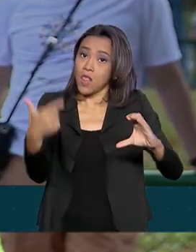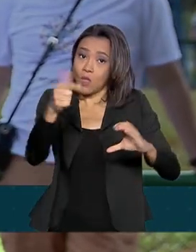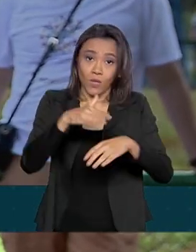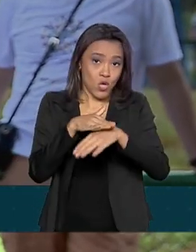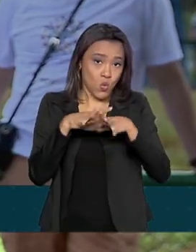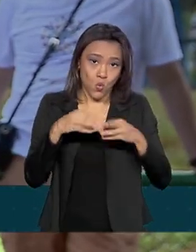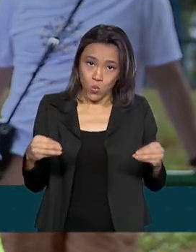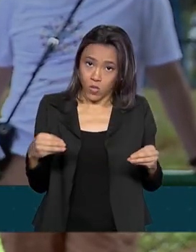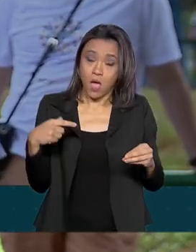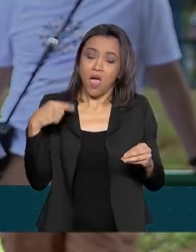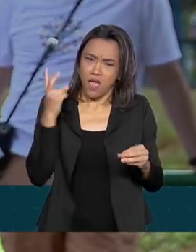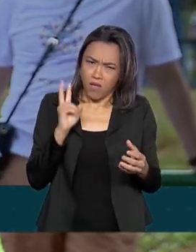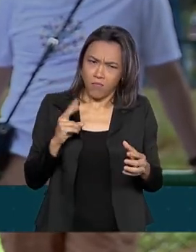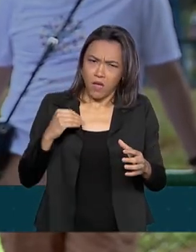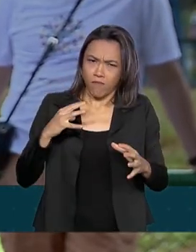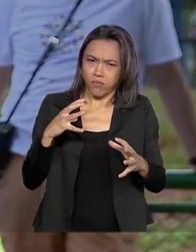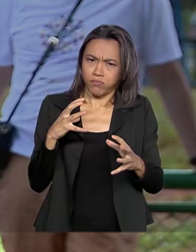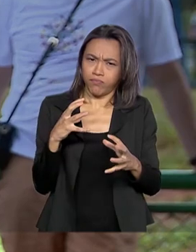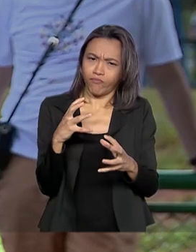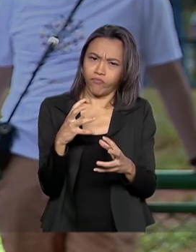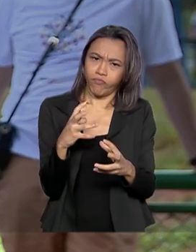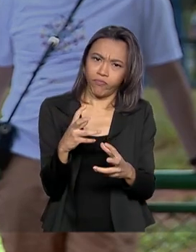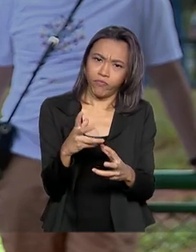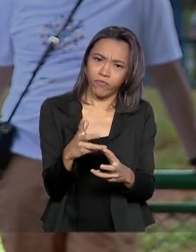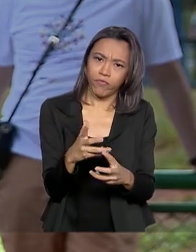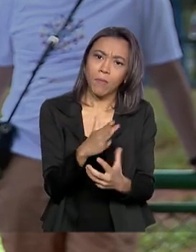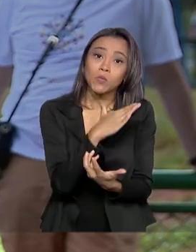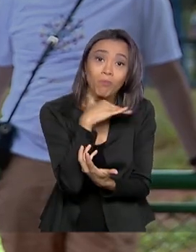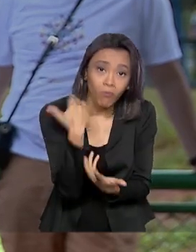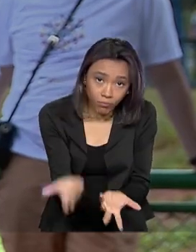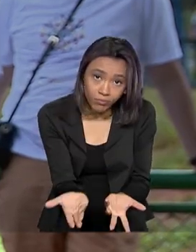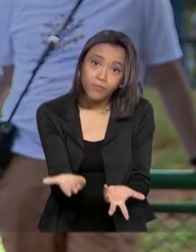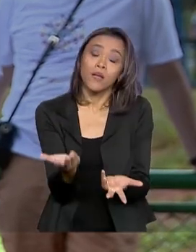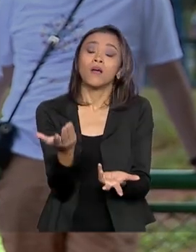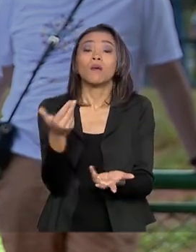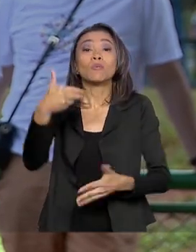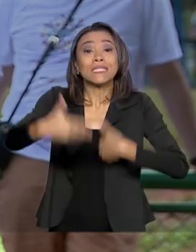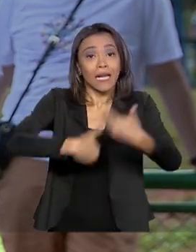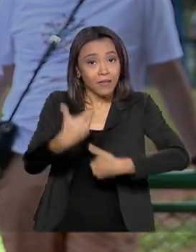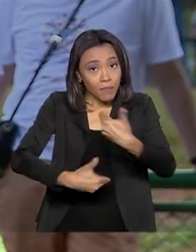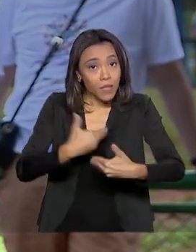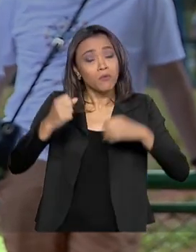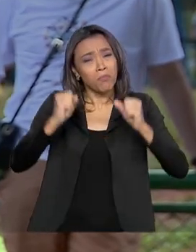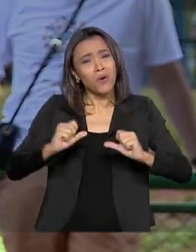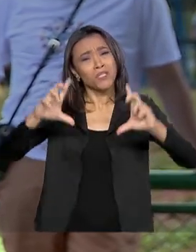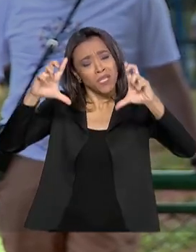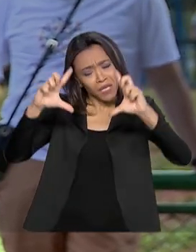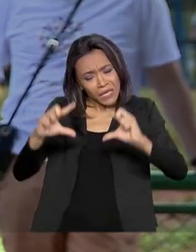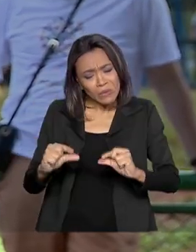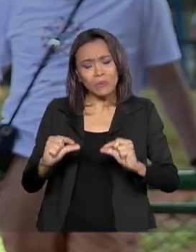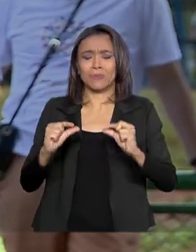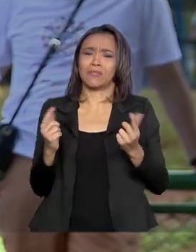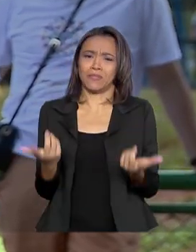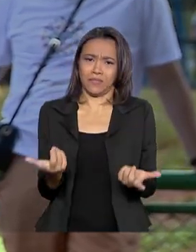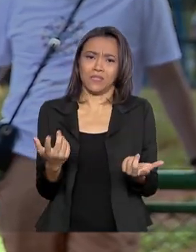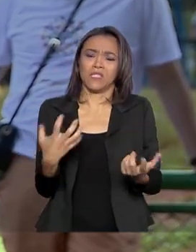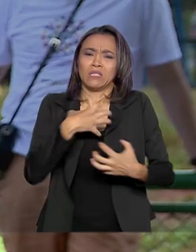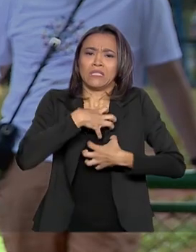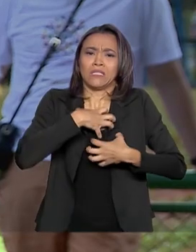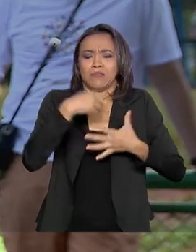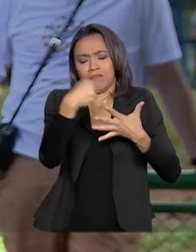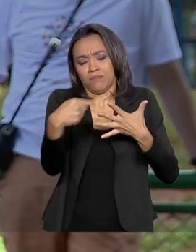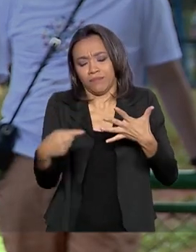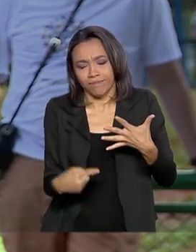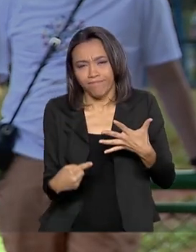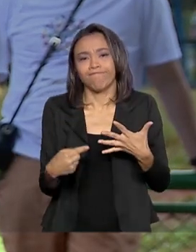progressivas e degenerativas e podem levar à morte. Um tratamento adequado pode reduzir as complicações e sintomas, além